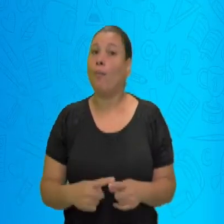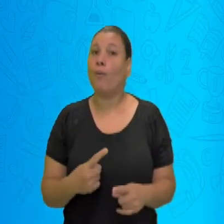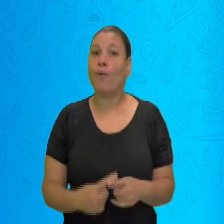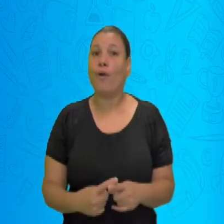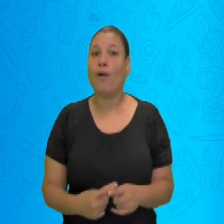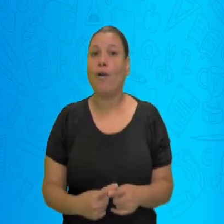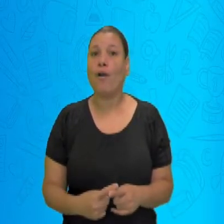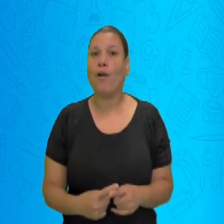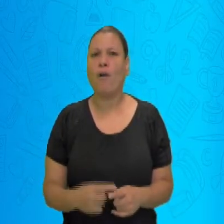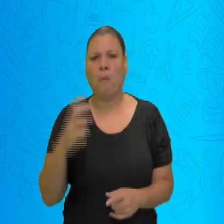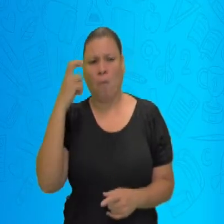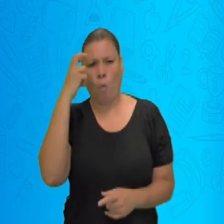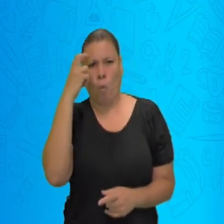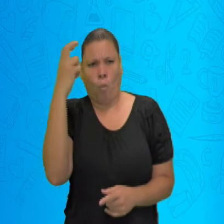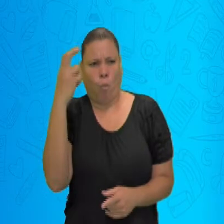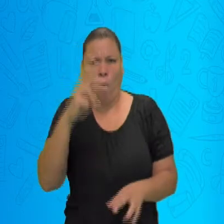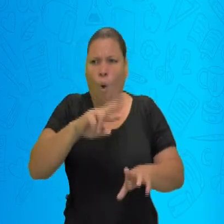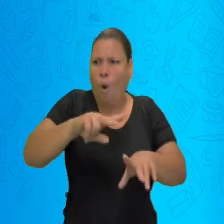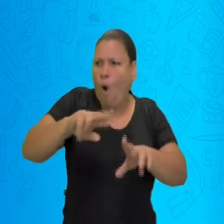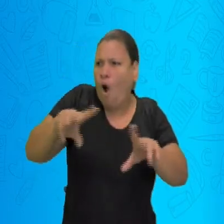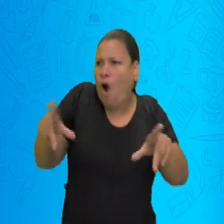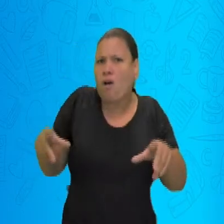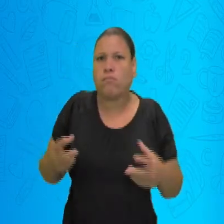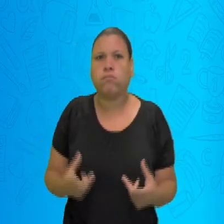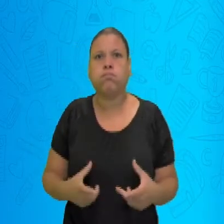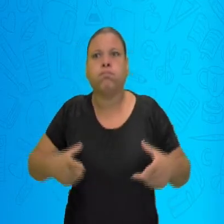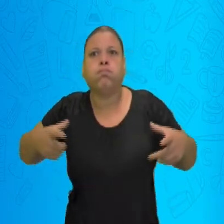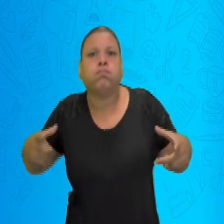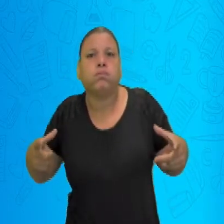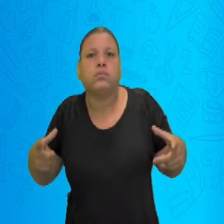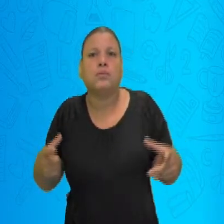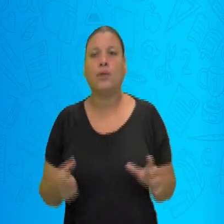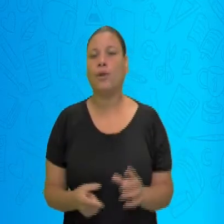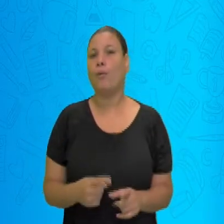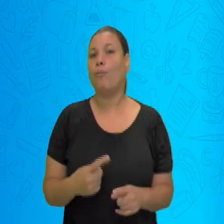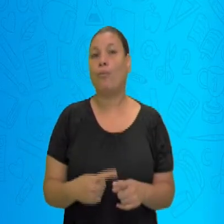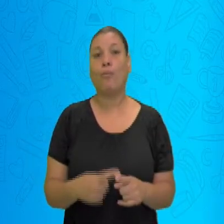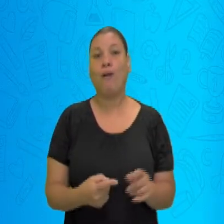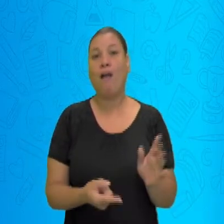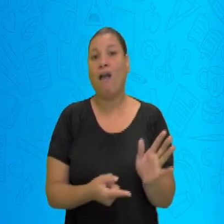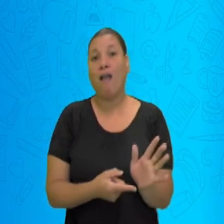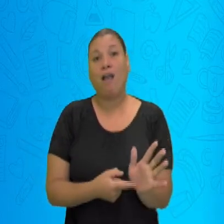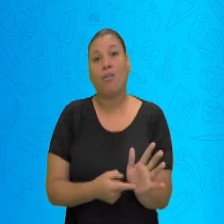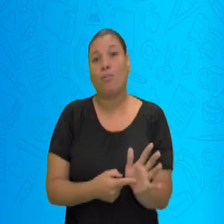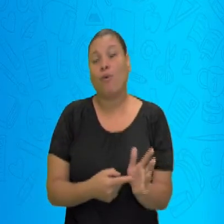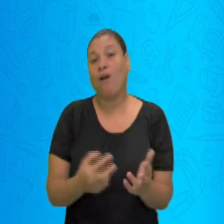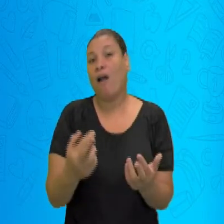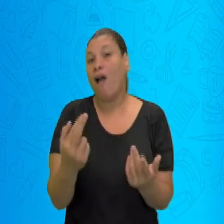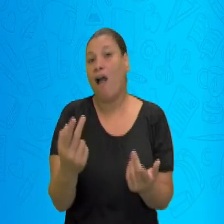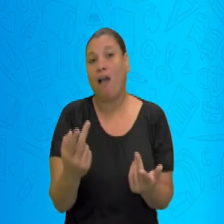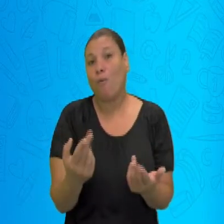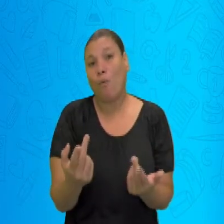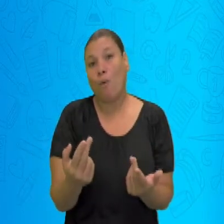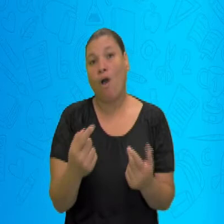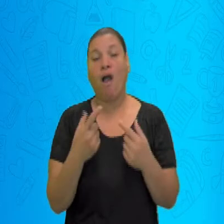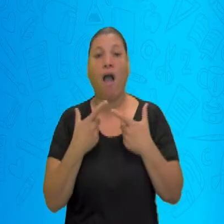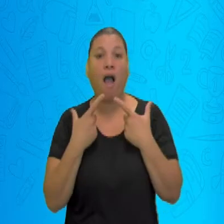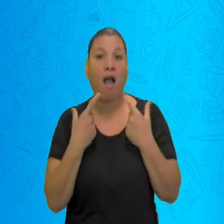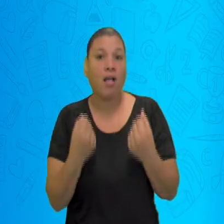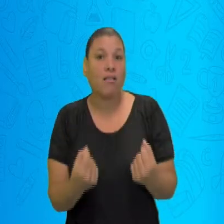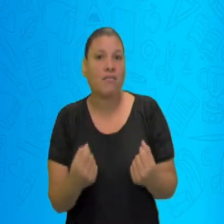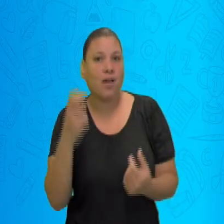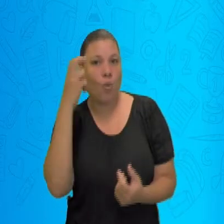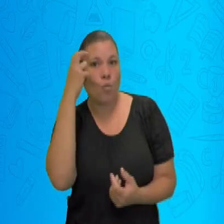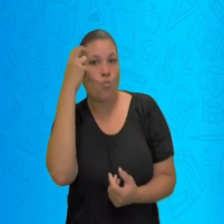de idiomas. Por quê? Porque cada idioma aqui representa um povo. Um povo, uma